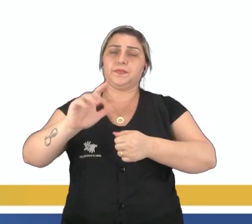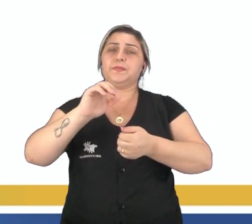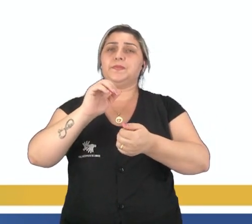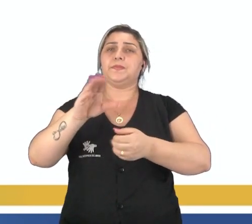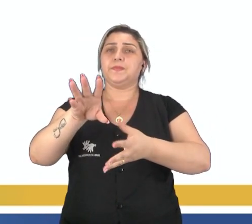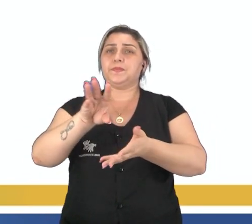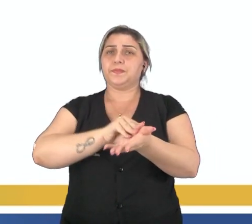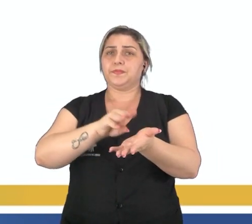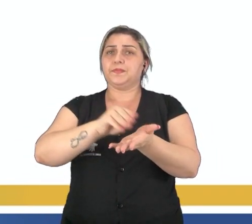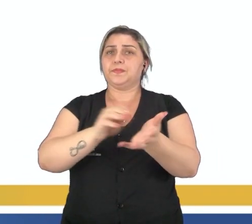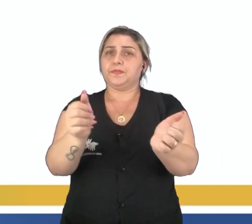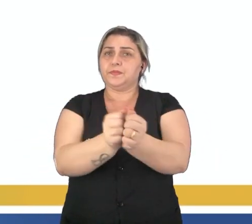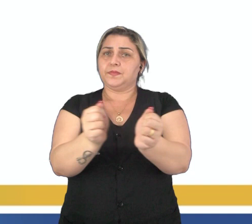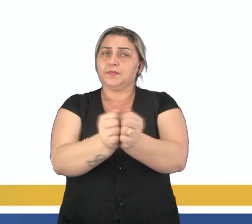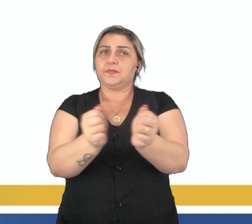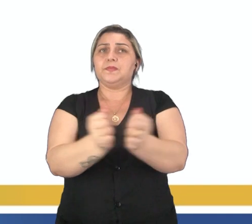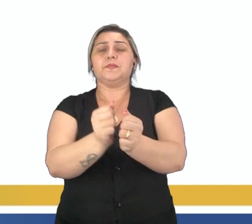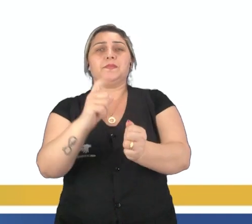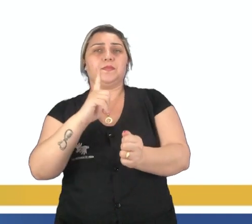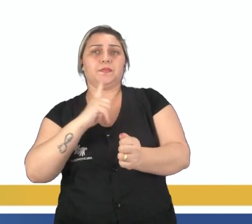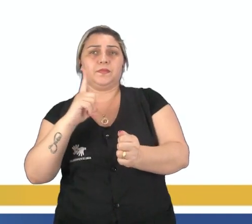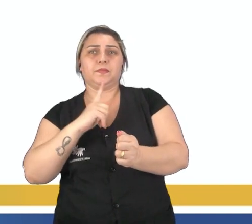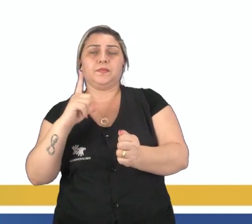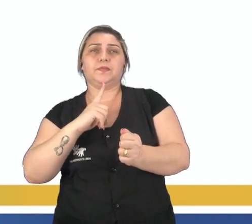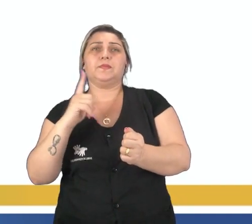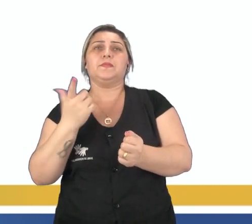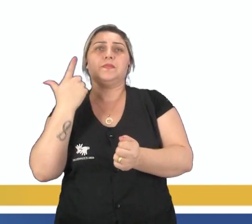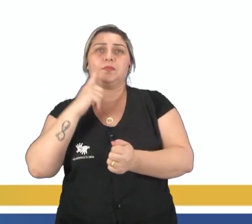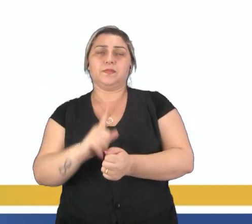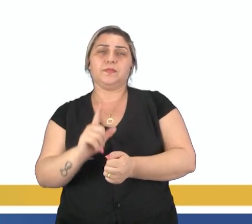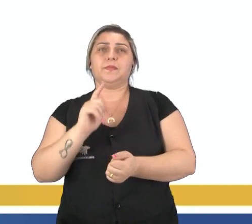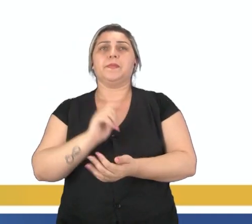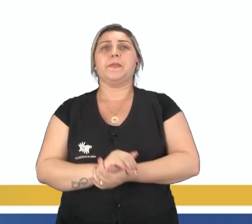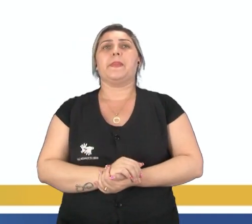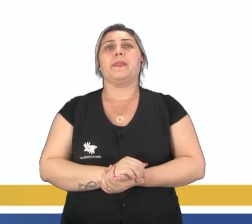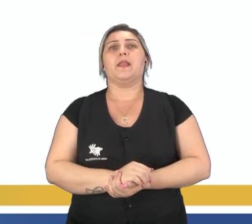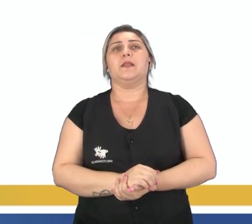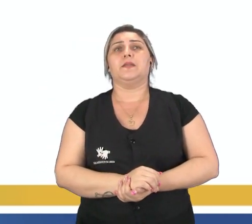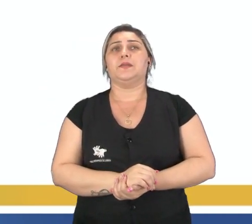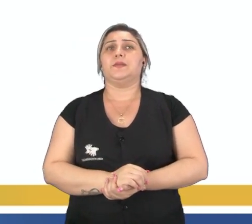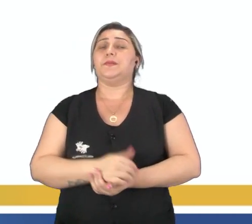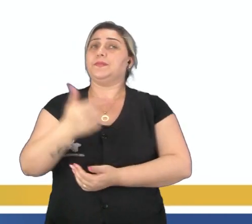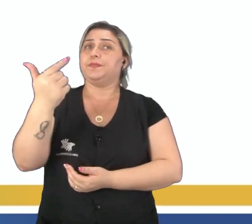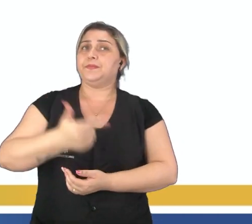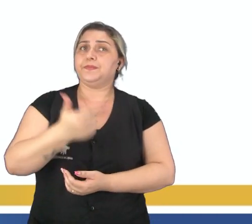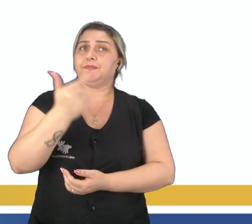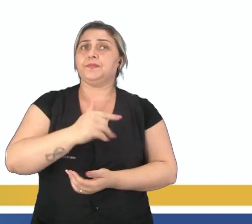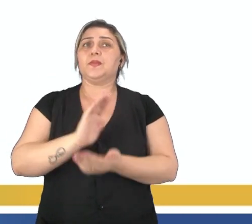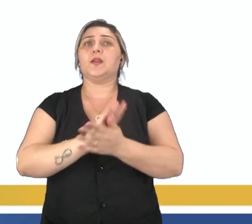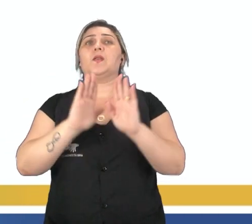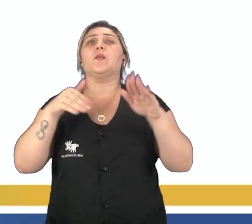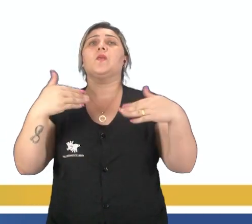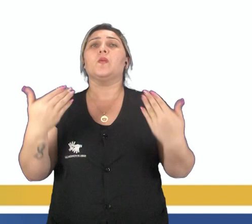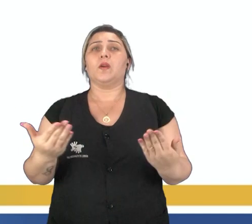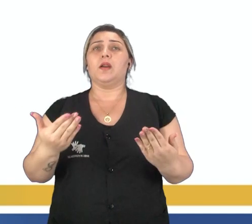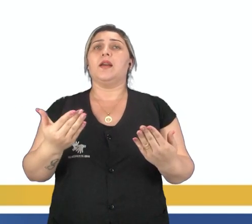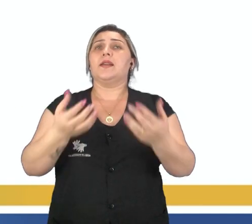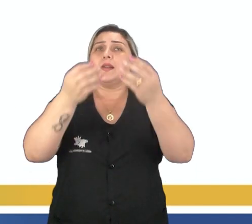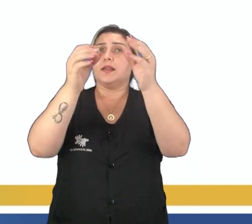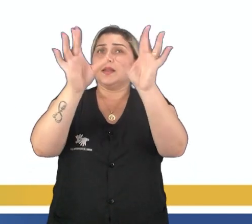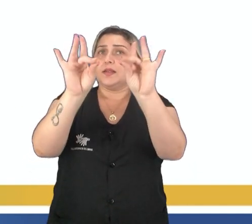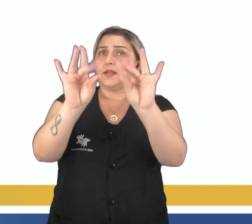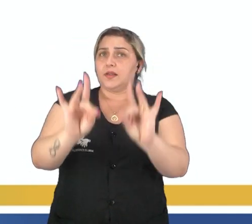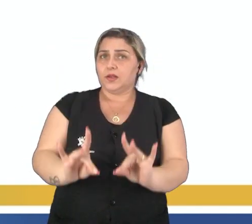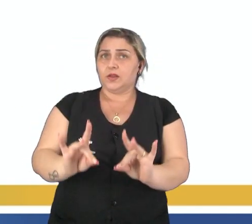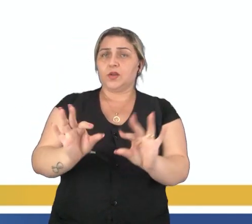né, desempenhar funções, nós vamos ter aí os tecidos conseguindo atuar. E na questão 2, qual a afirmação melhor